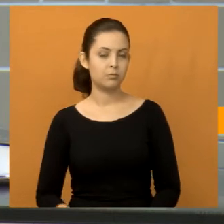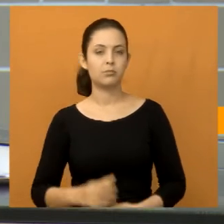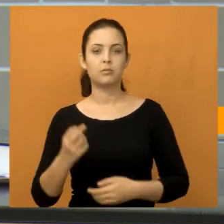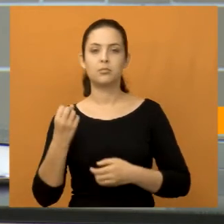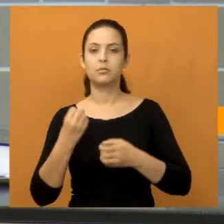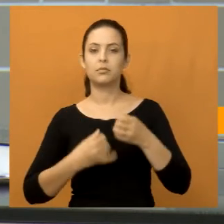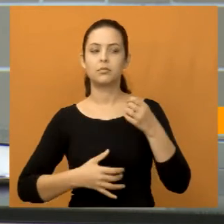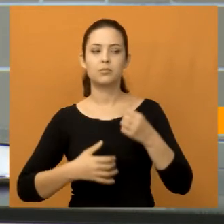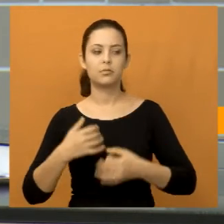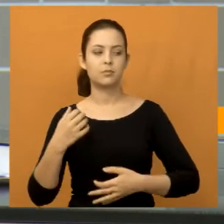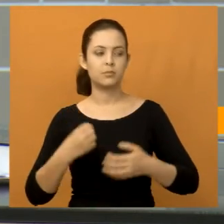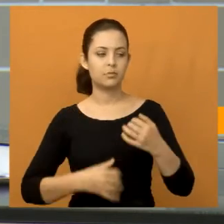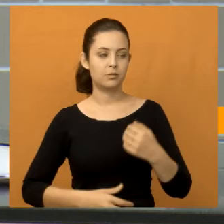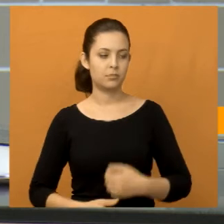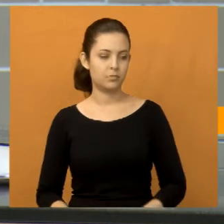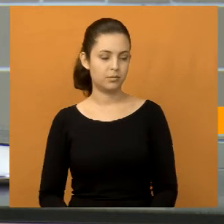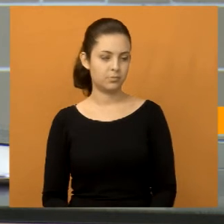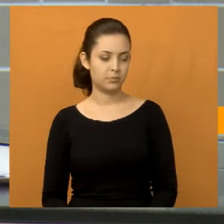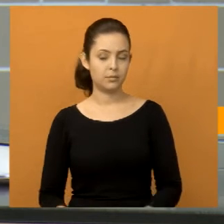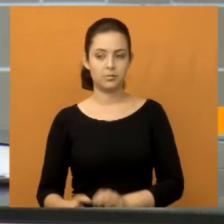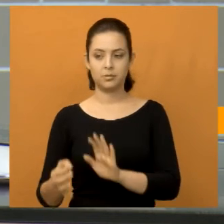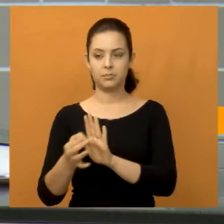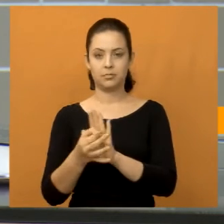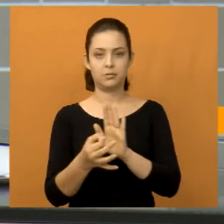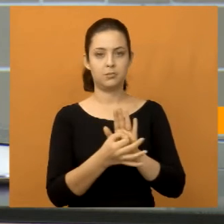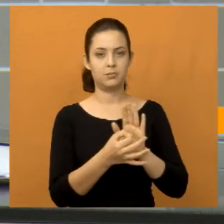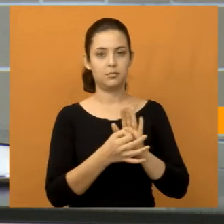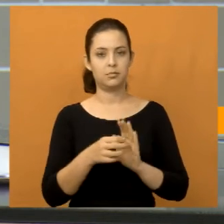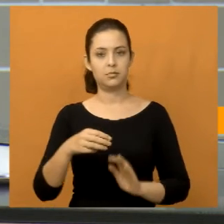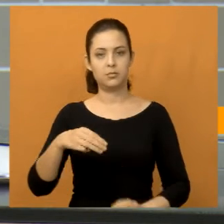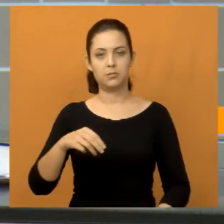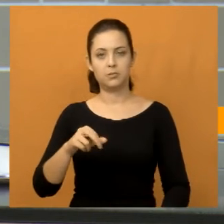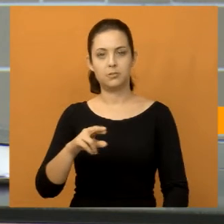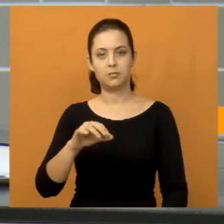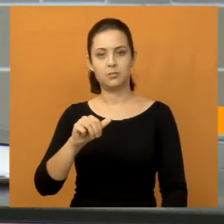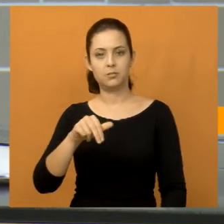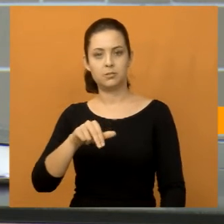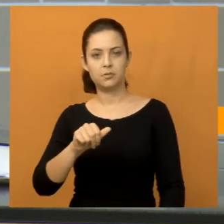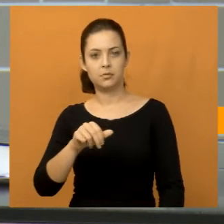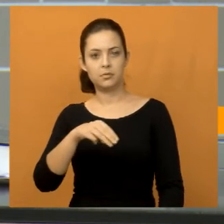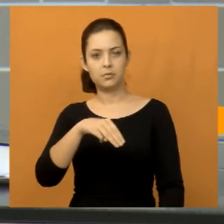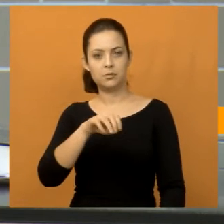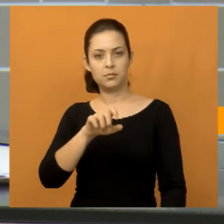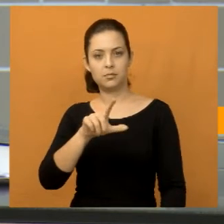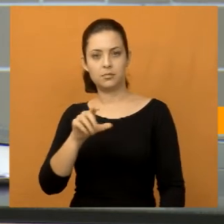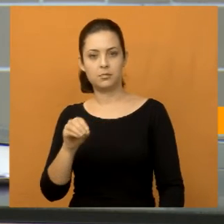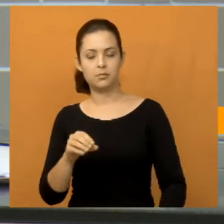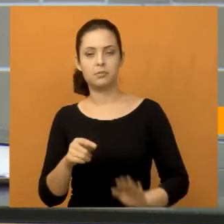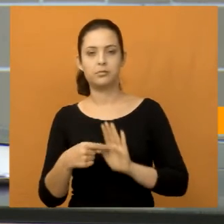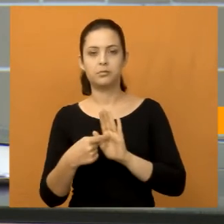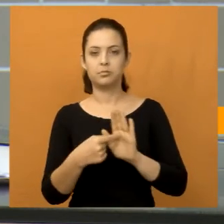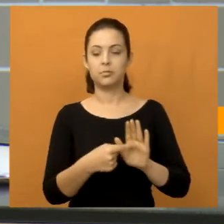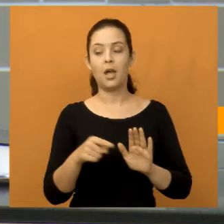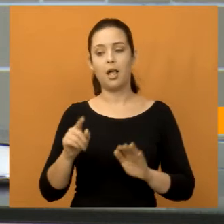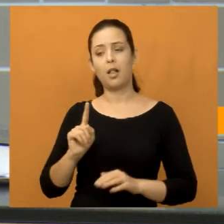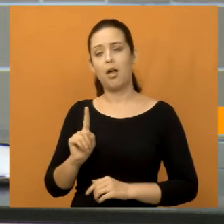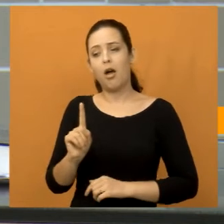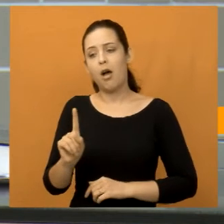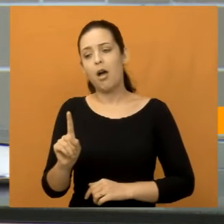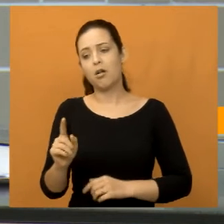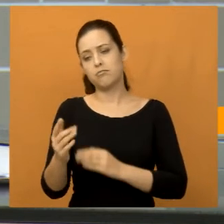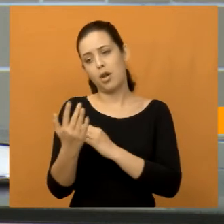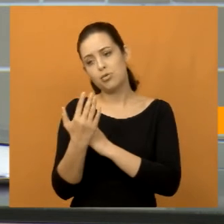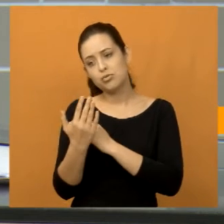falando também dos depoimentos da senhora Mariana Melo, que se apresentava como uma pessoa que